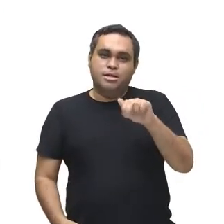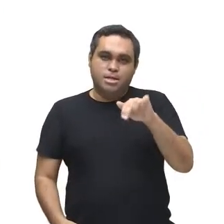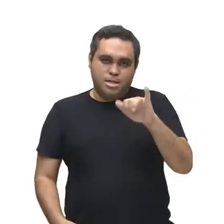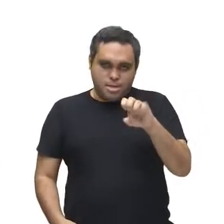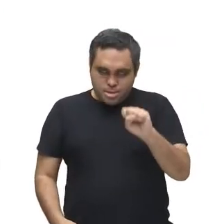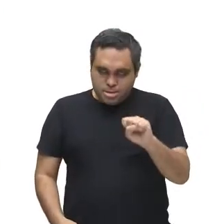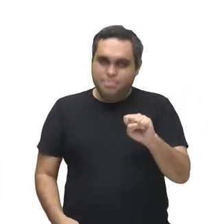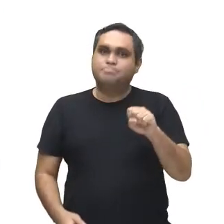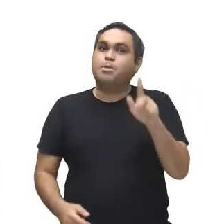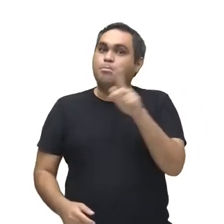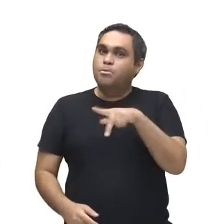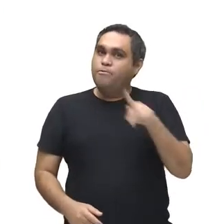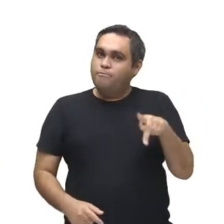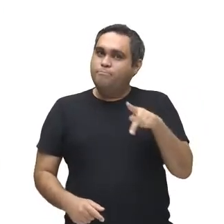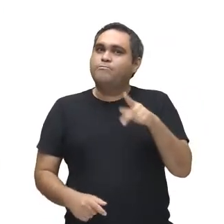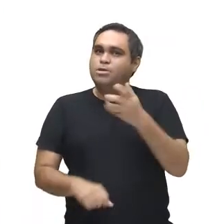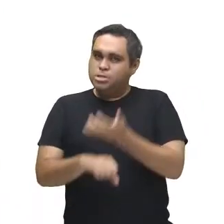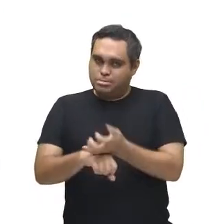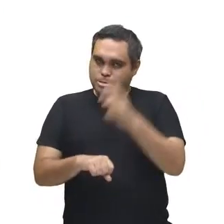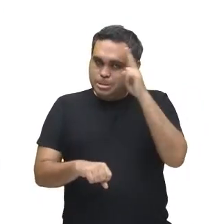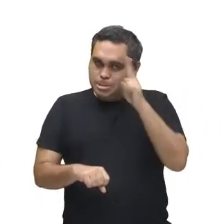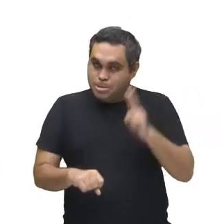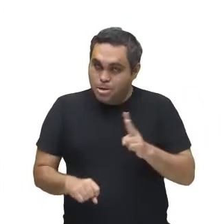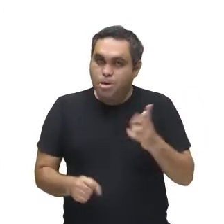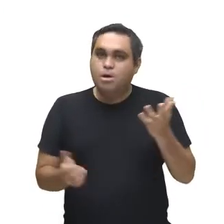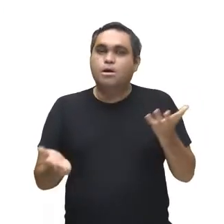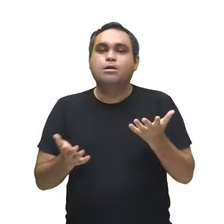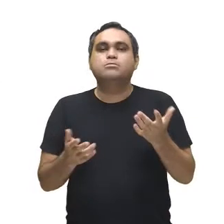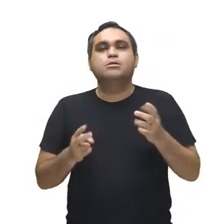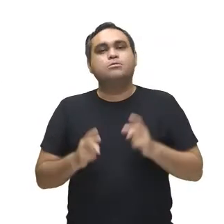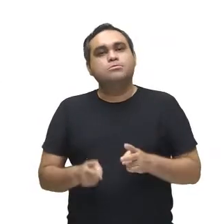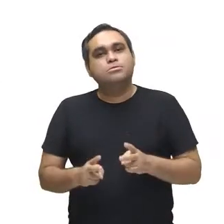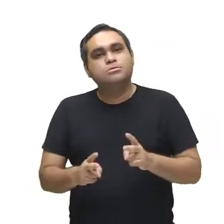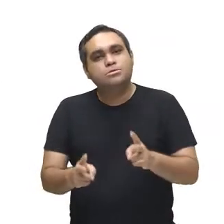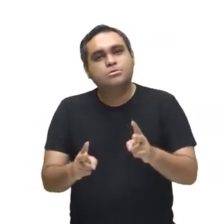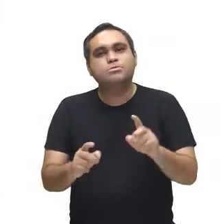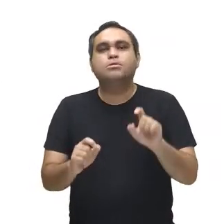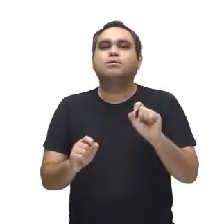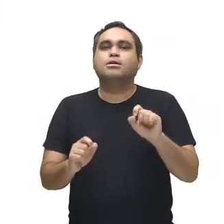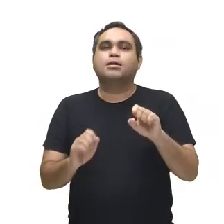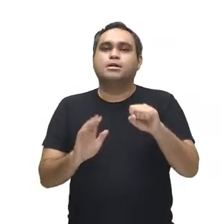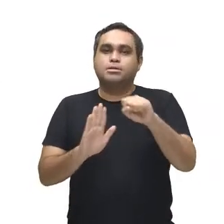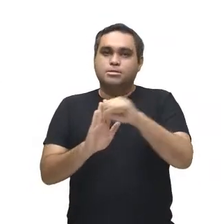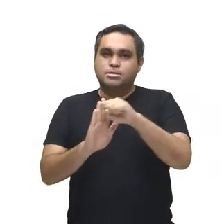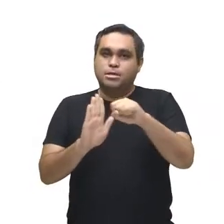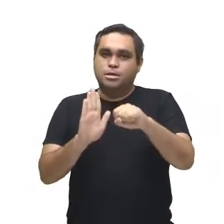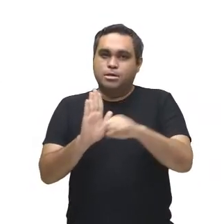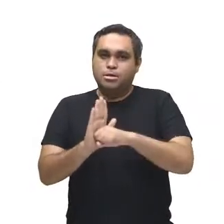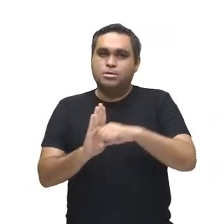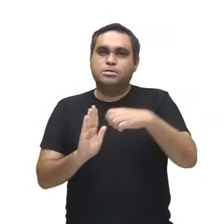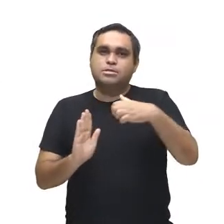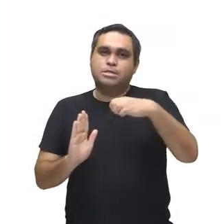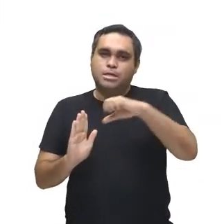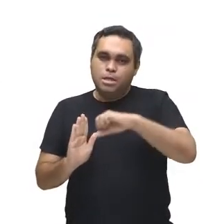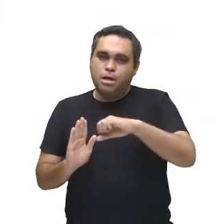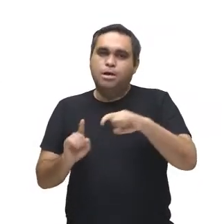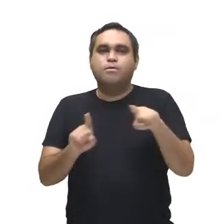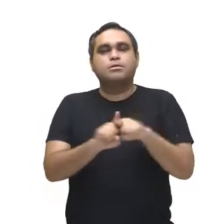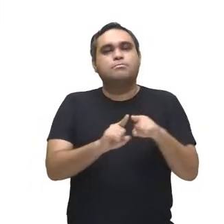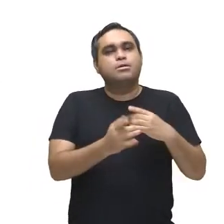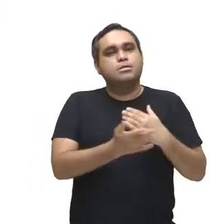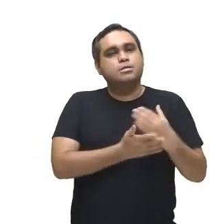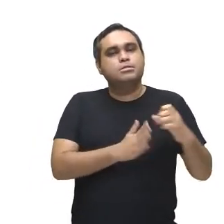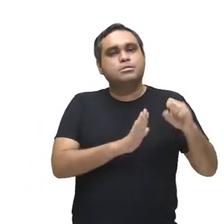História, e hoje a gente vai continuar a falar um pouquinho sobre o século XIX e início do século XX, sobre esse momento